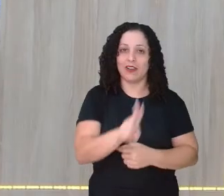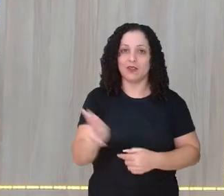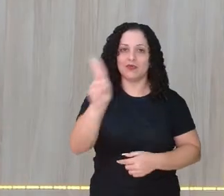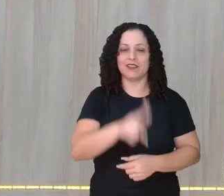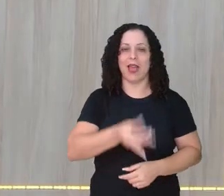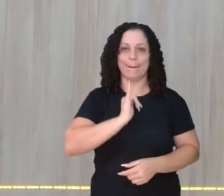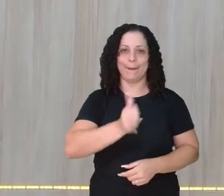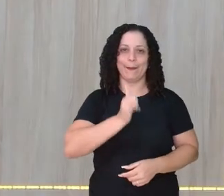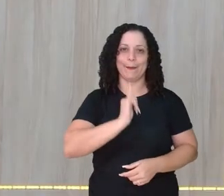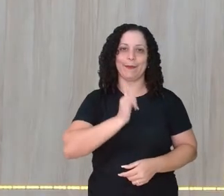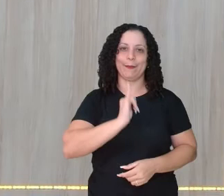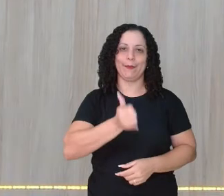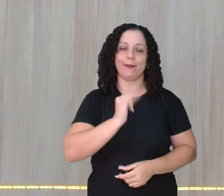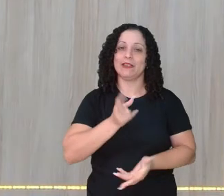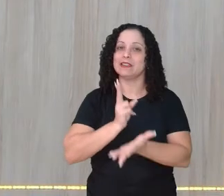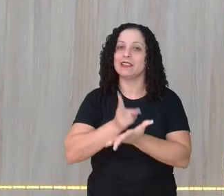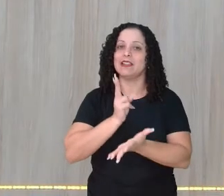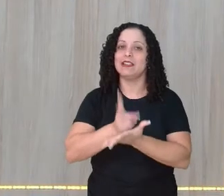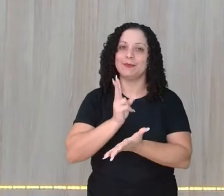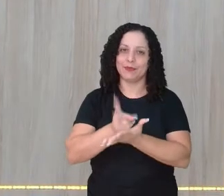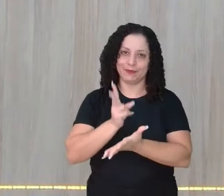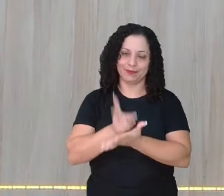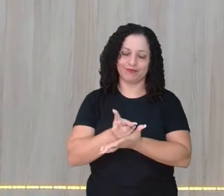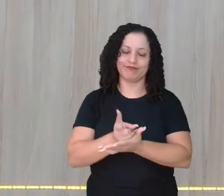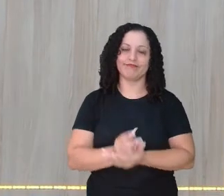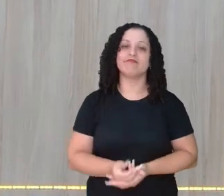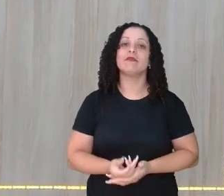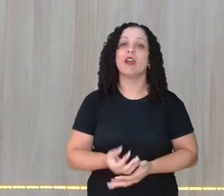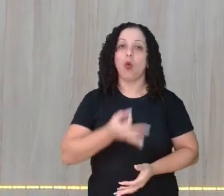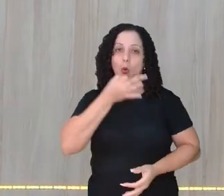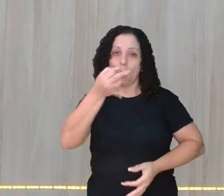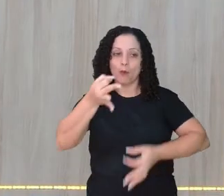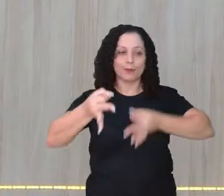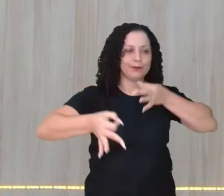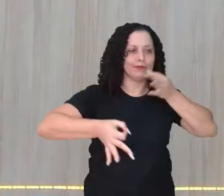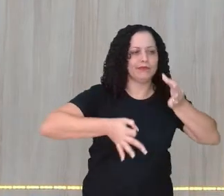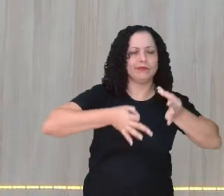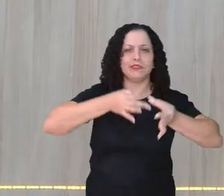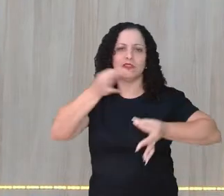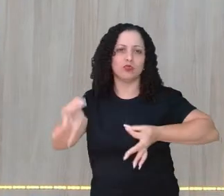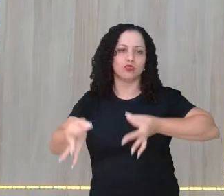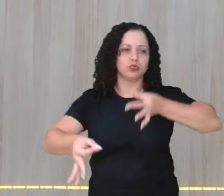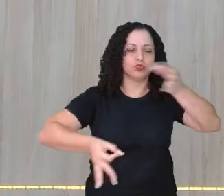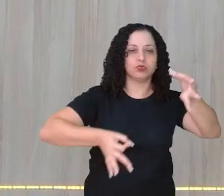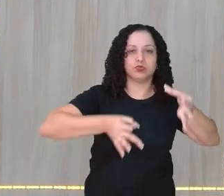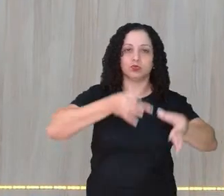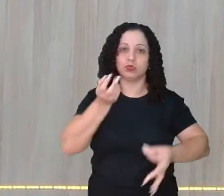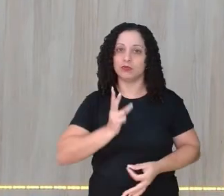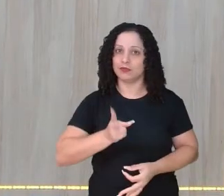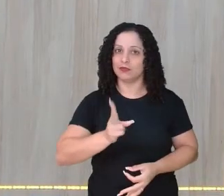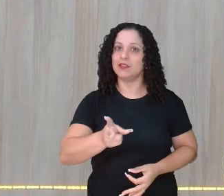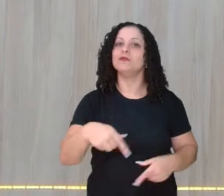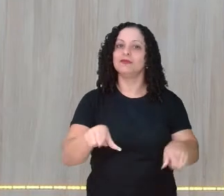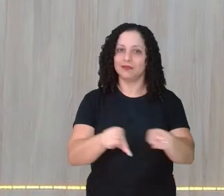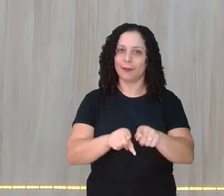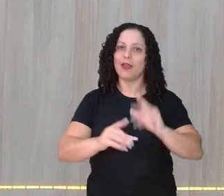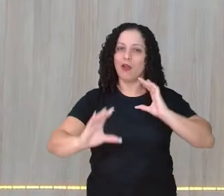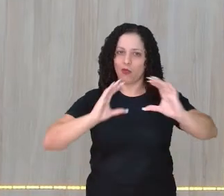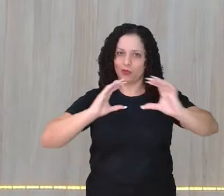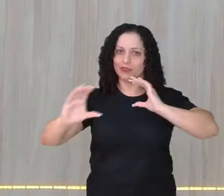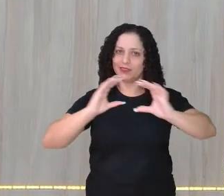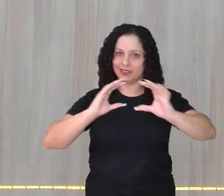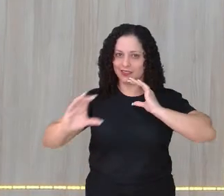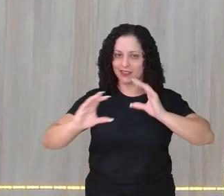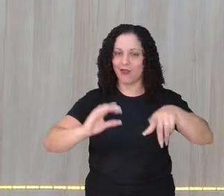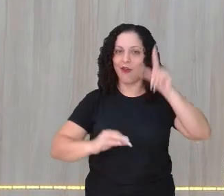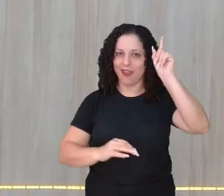gente usa a narração o tempo todo, assim como a gente argumenta também o tempo todo, porque a comunicação ela é